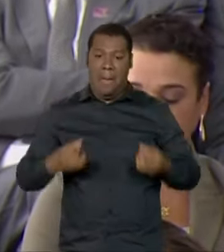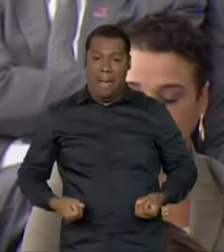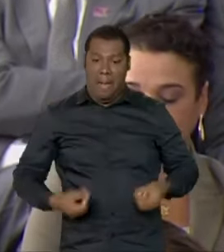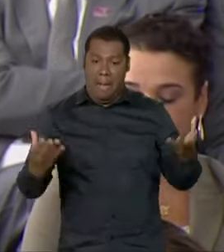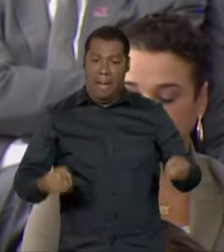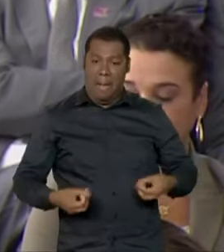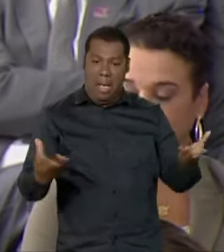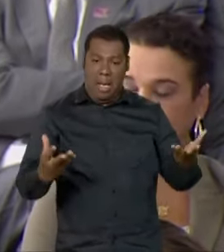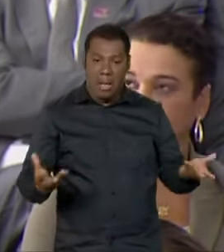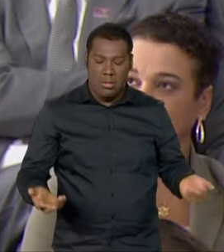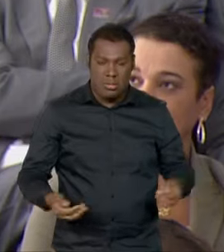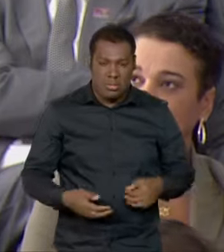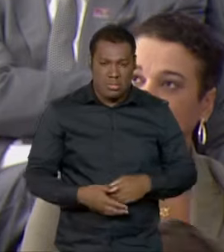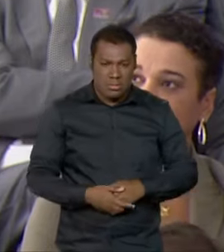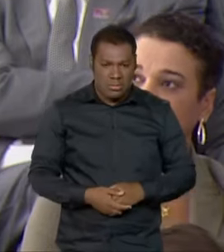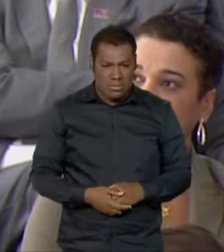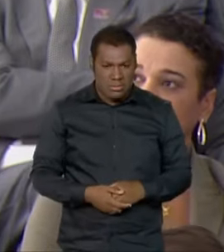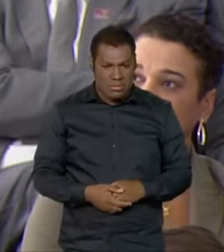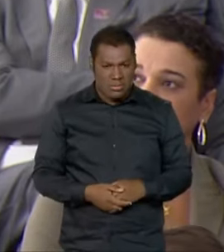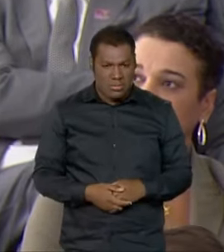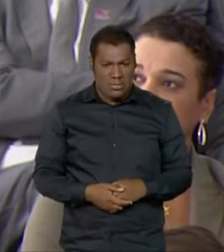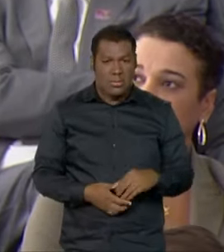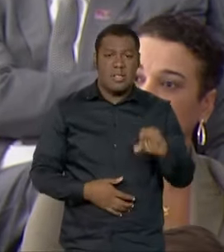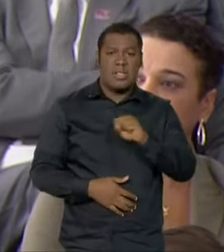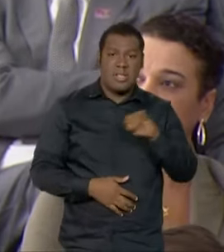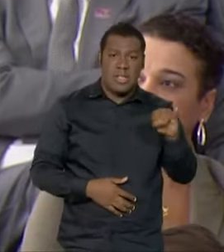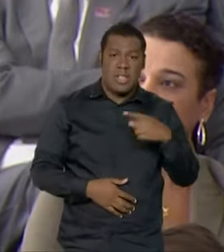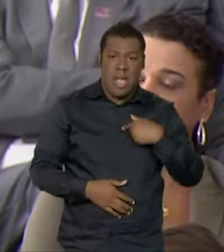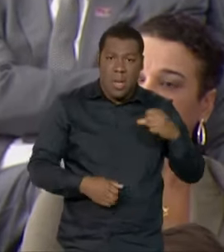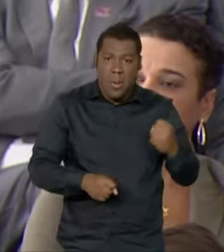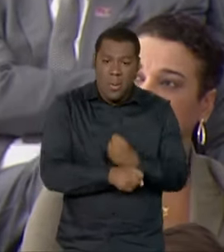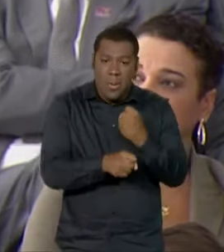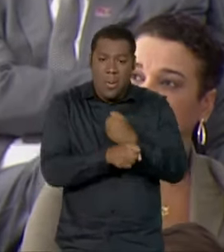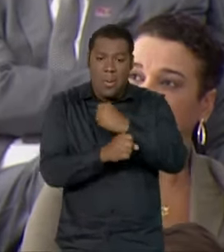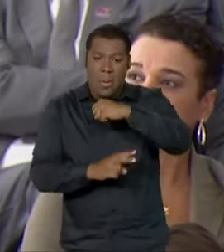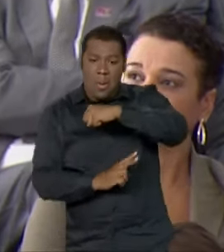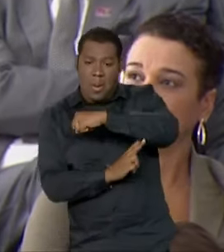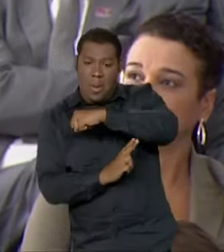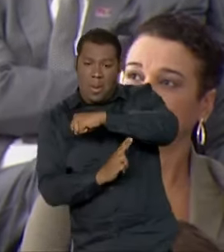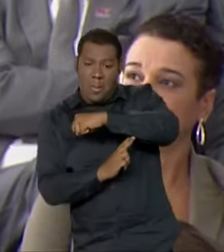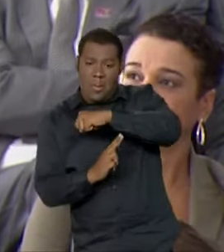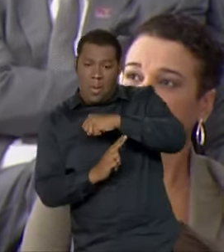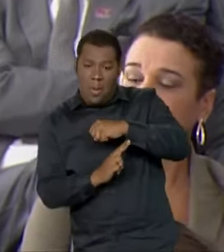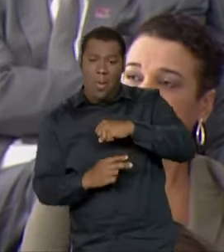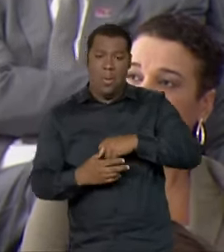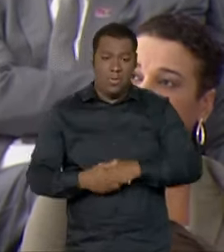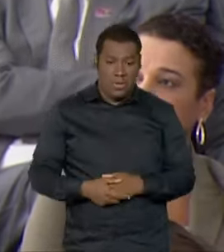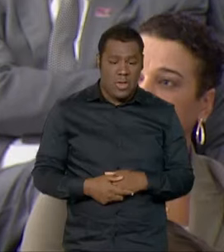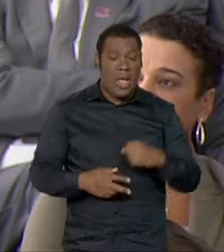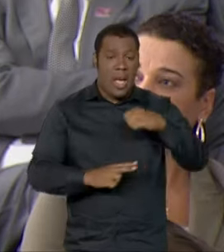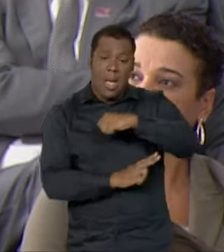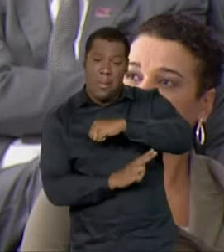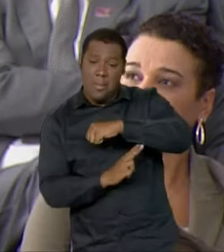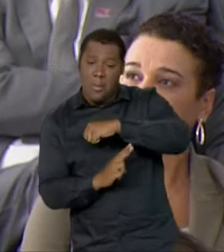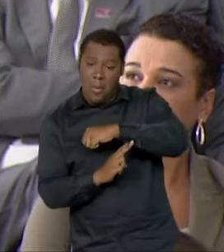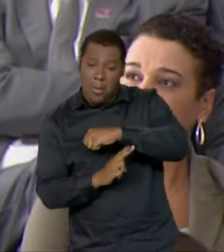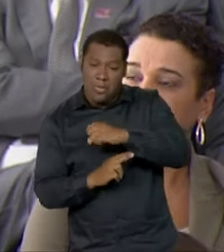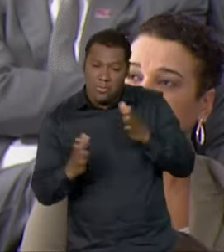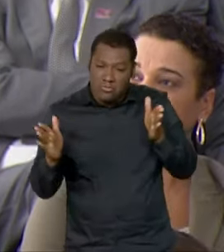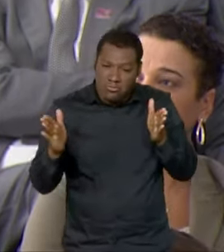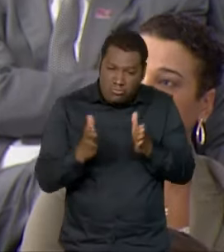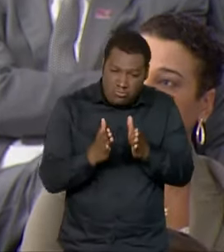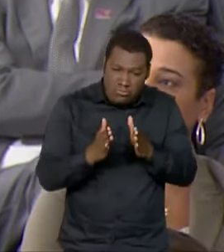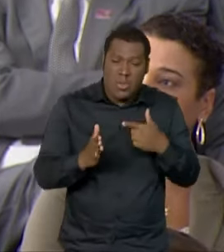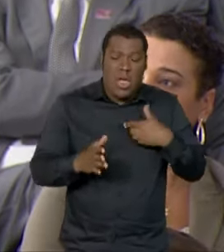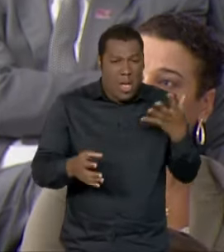Não é possível. Ora, se eu tenho uma ponte e ela só cabe um carro para ir, um carro para vir, e eu quero aumentar